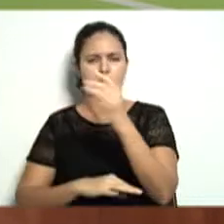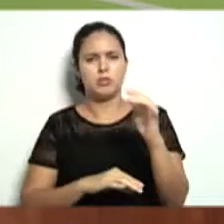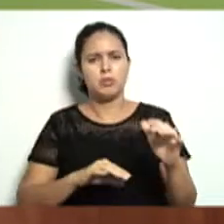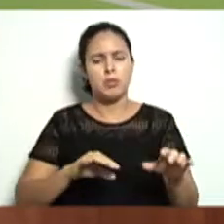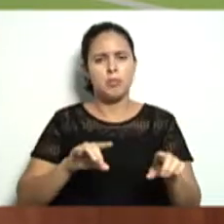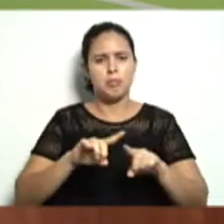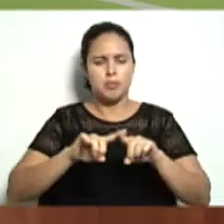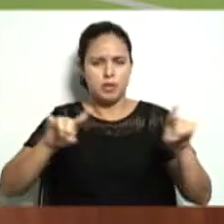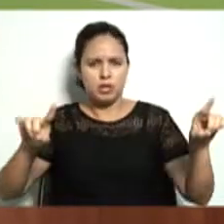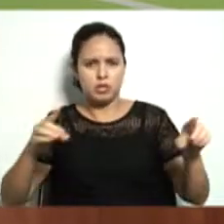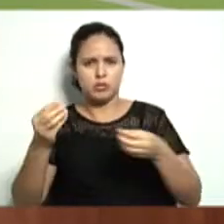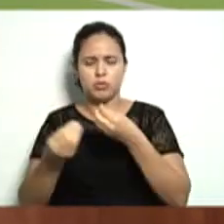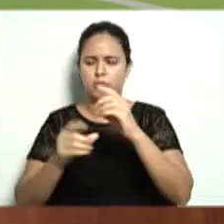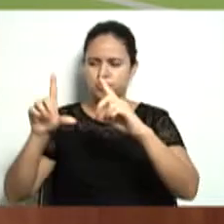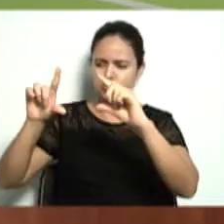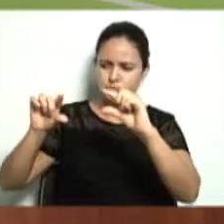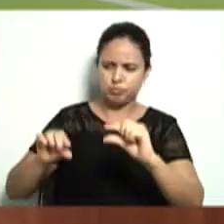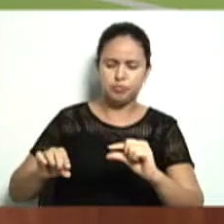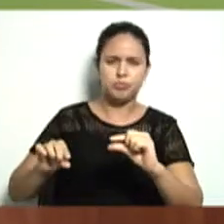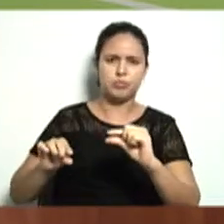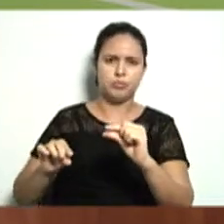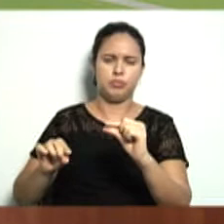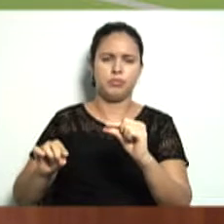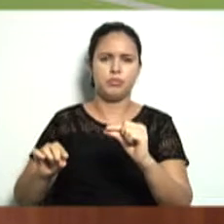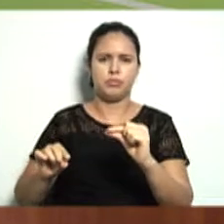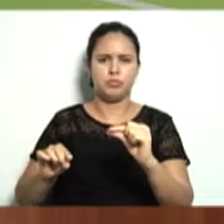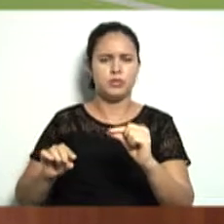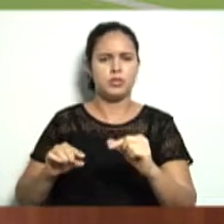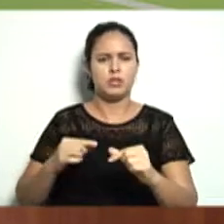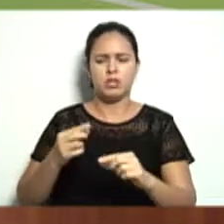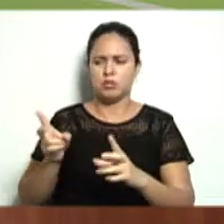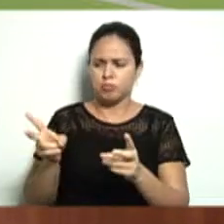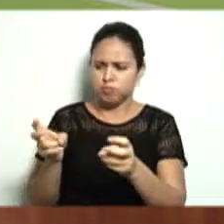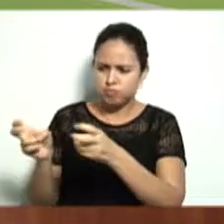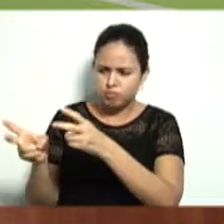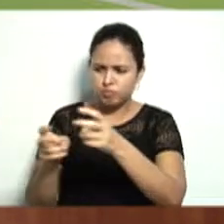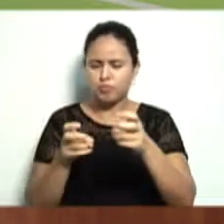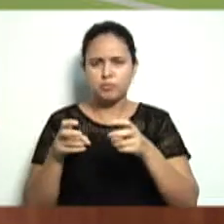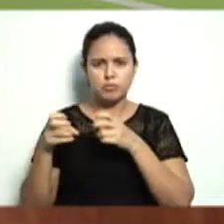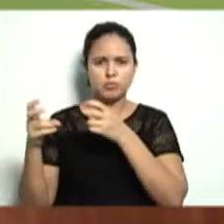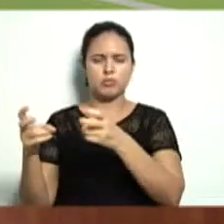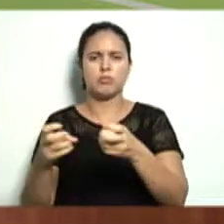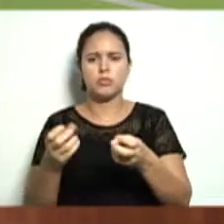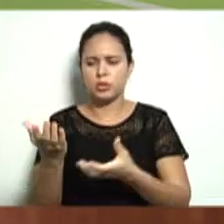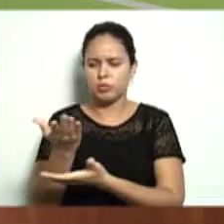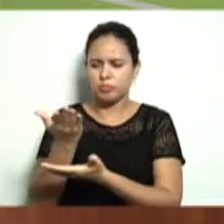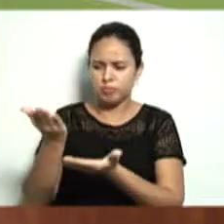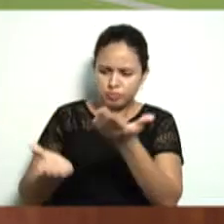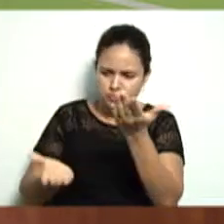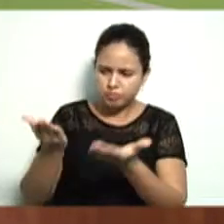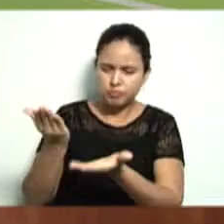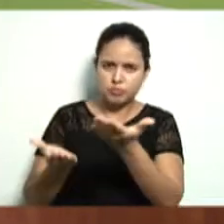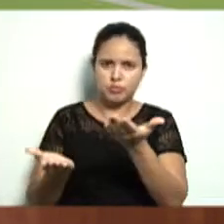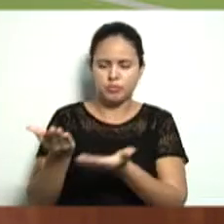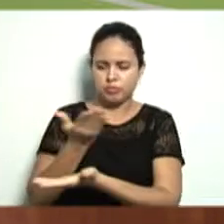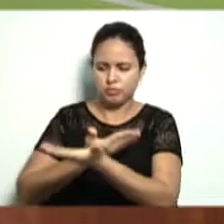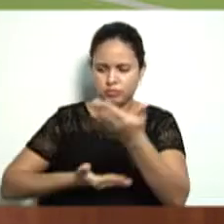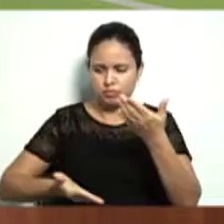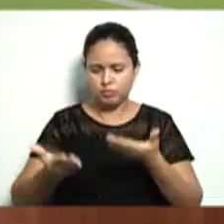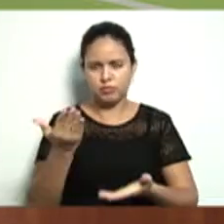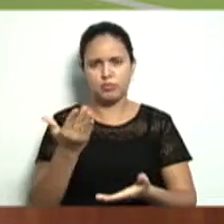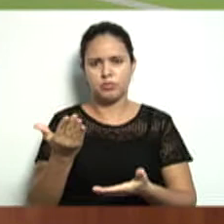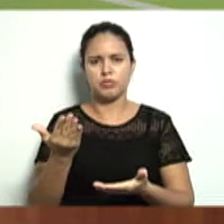bem reduzida ou sem causar grandes impactos, vivendo com o ambiente, não